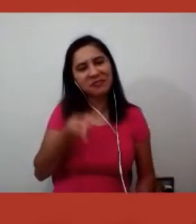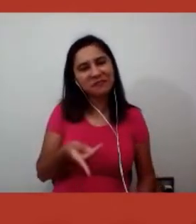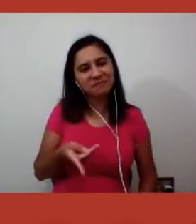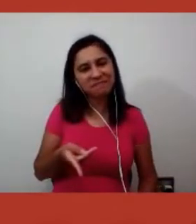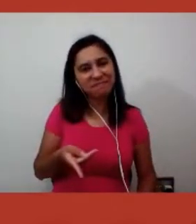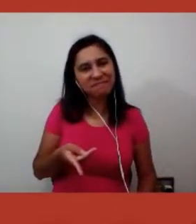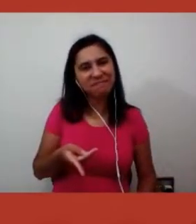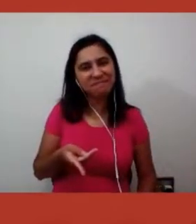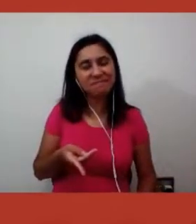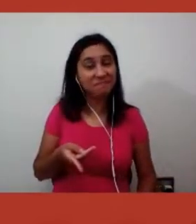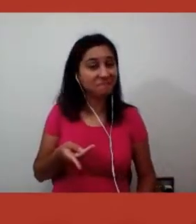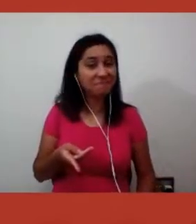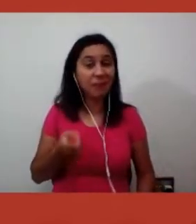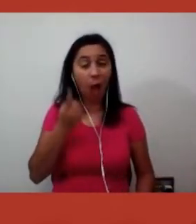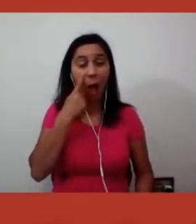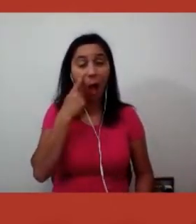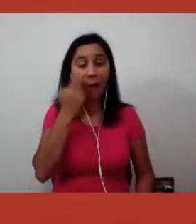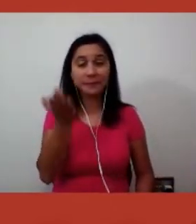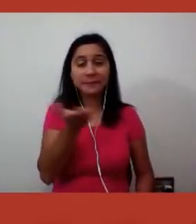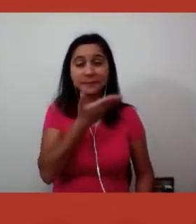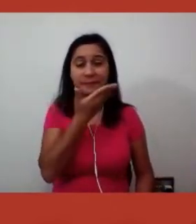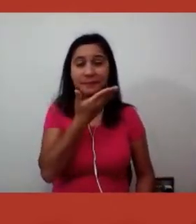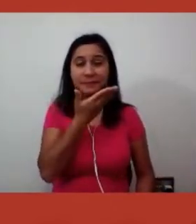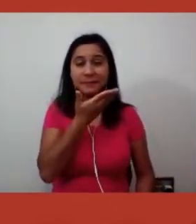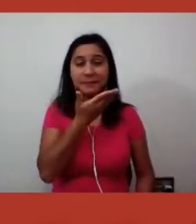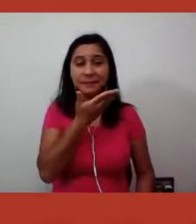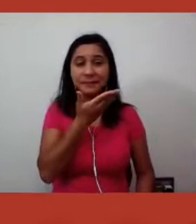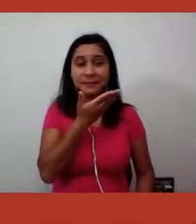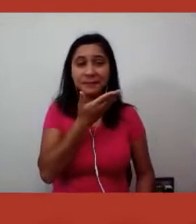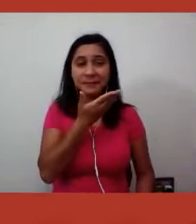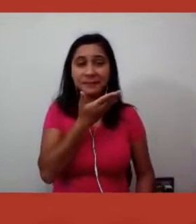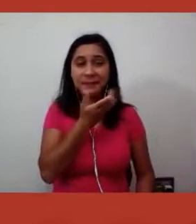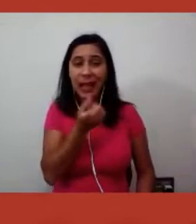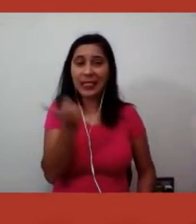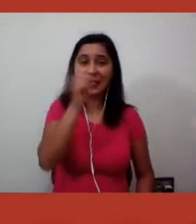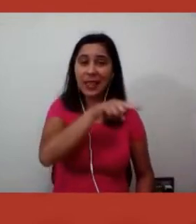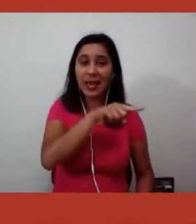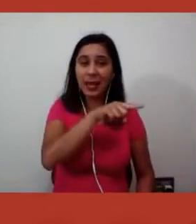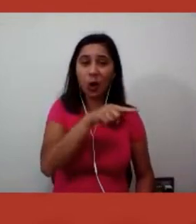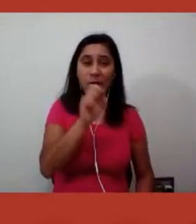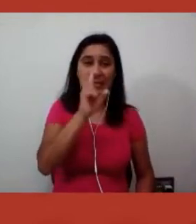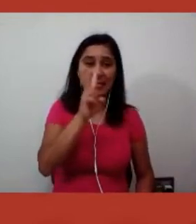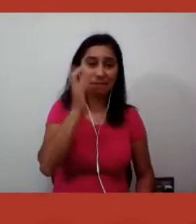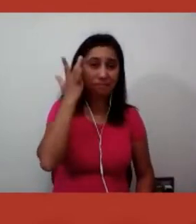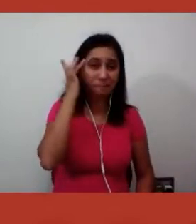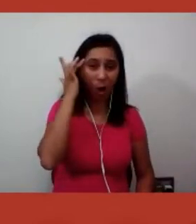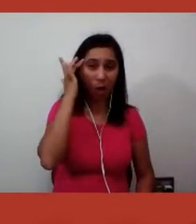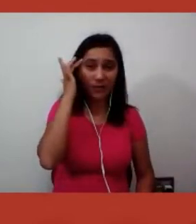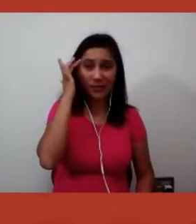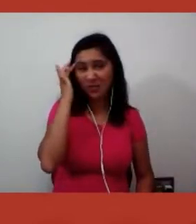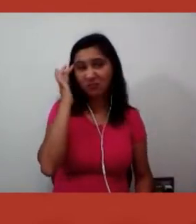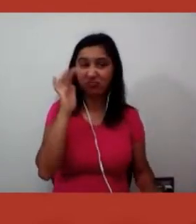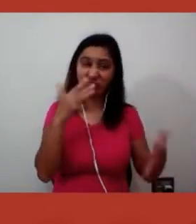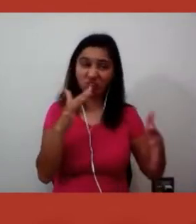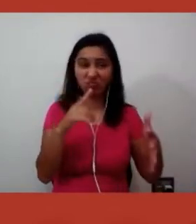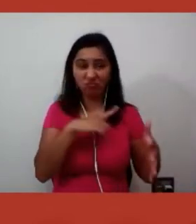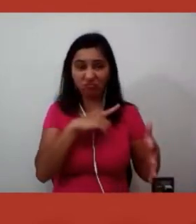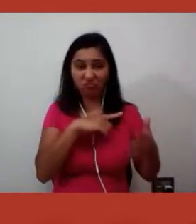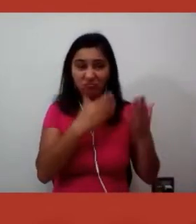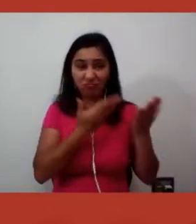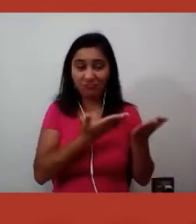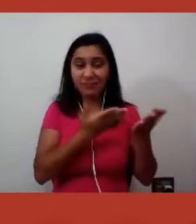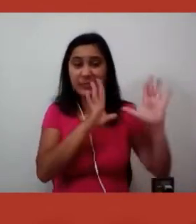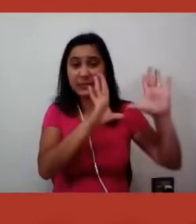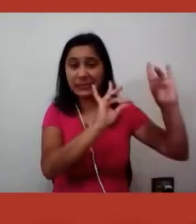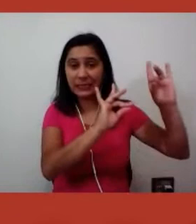né? Dá uma olhadinha ali na página anterior de hipóteses, né? Talvez pegar alguma coisa ali e